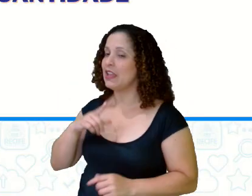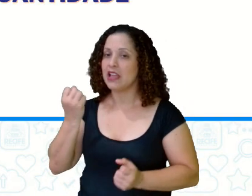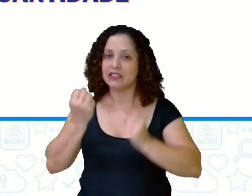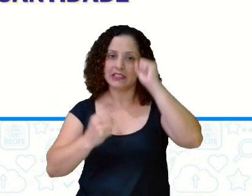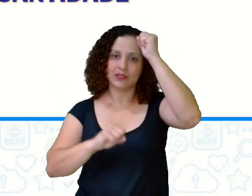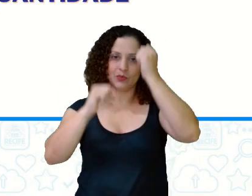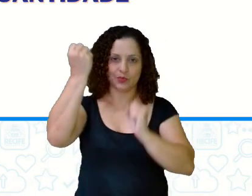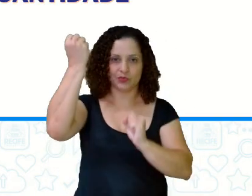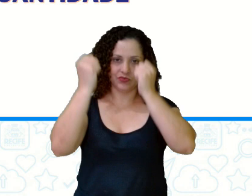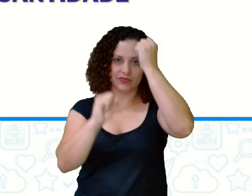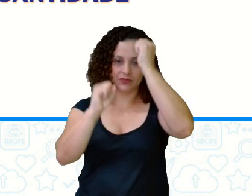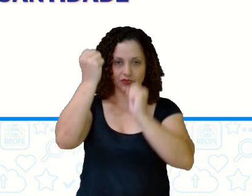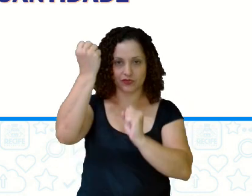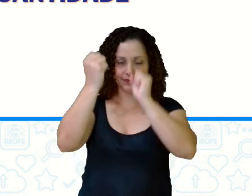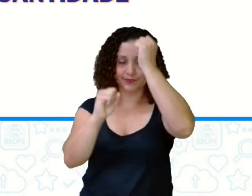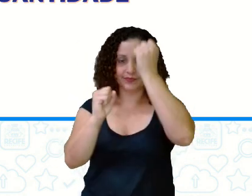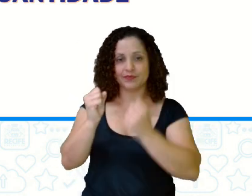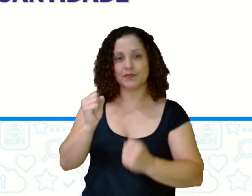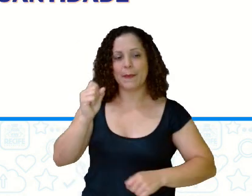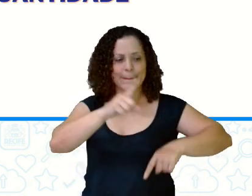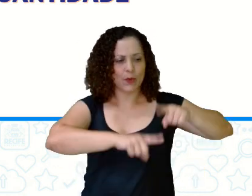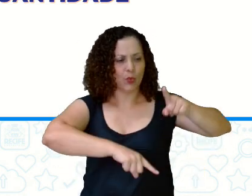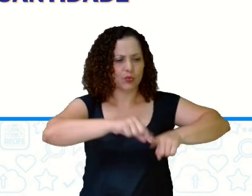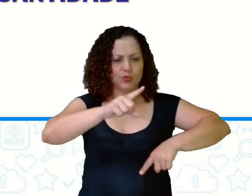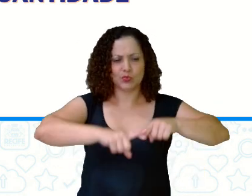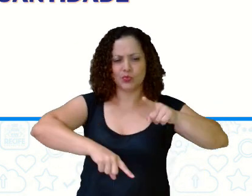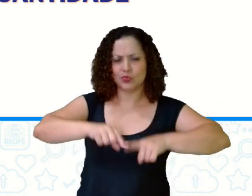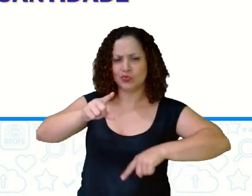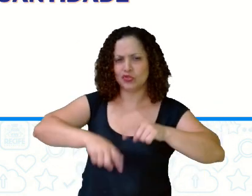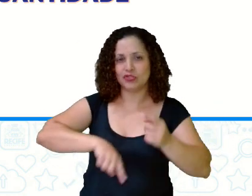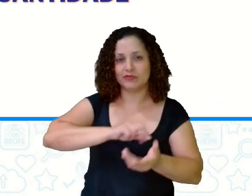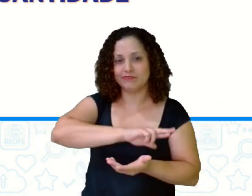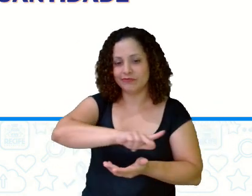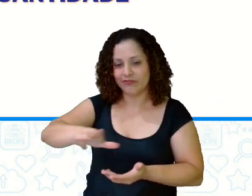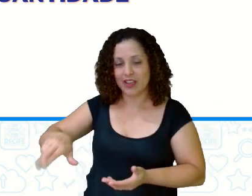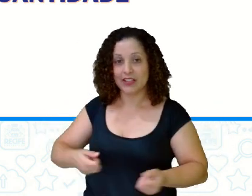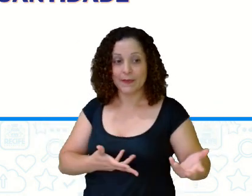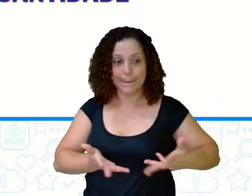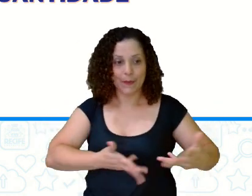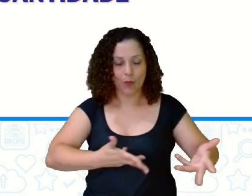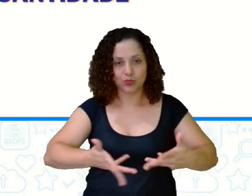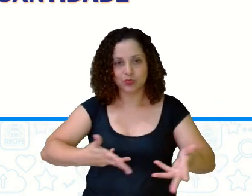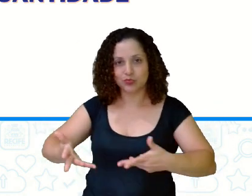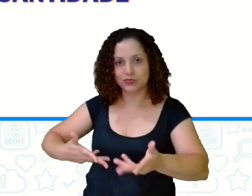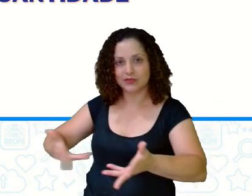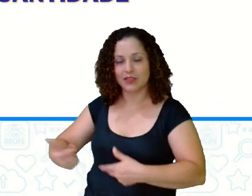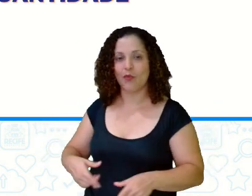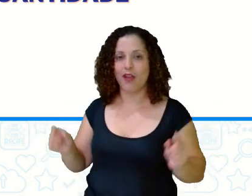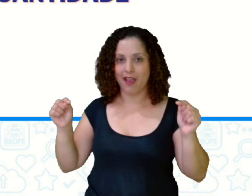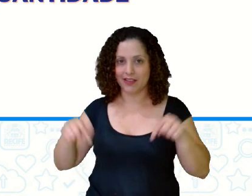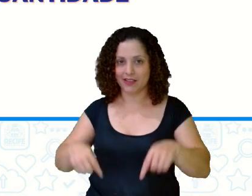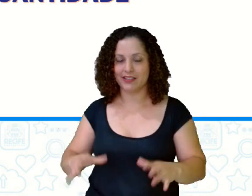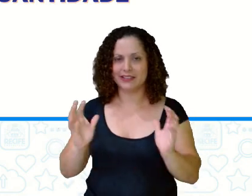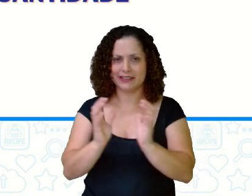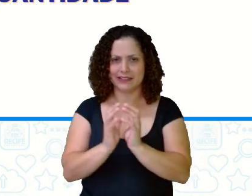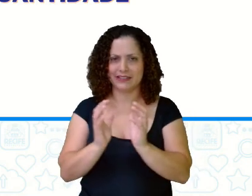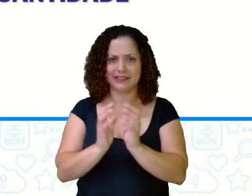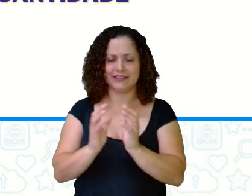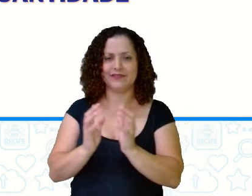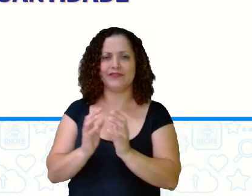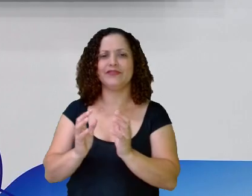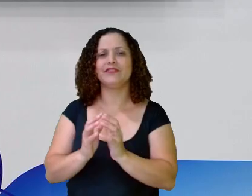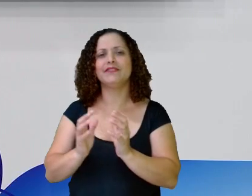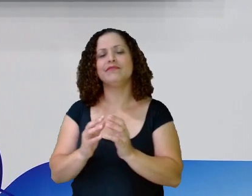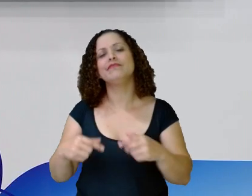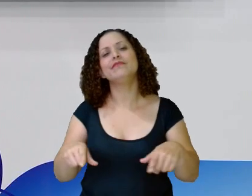vai trabalhar com a fabricação de produtos em grande quantidade. Nós temos aqui na cidade também e aí, pequenas e